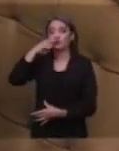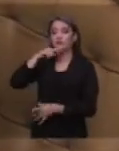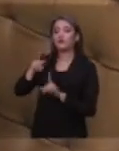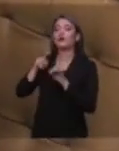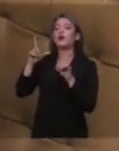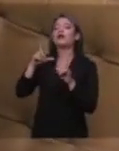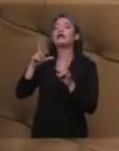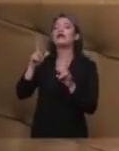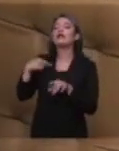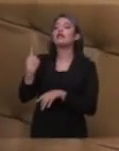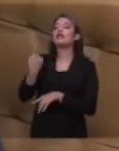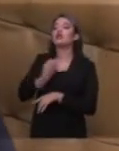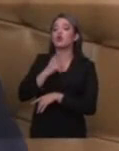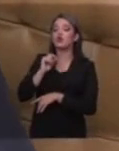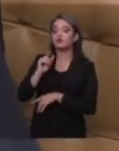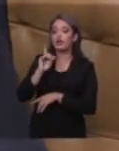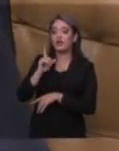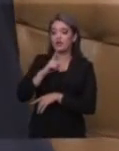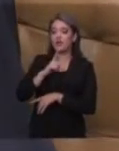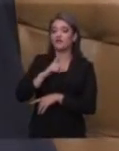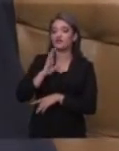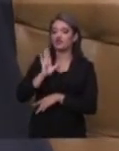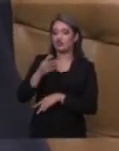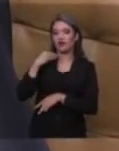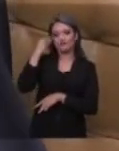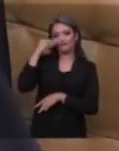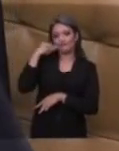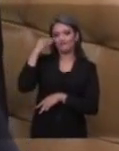Nós tivemos, e a gente viveu isso na pele,